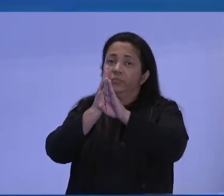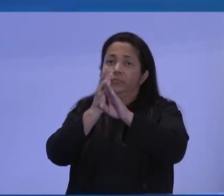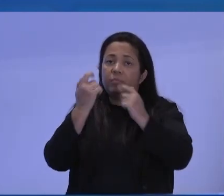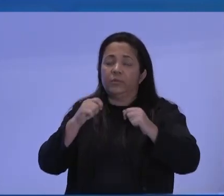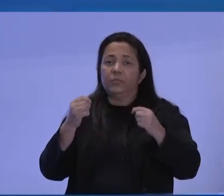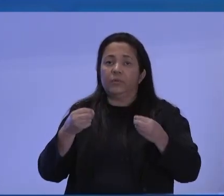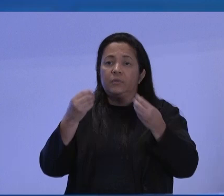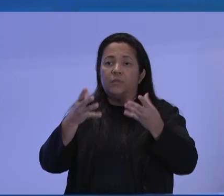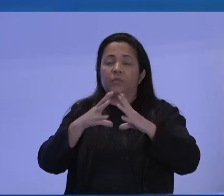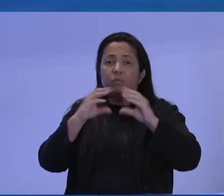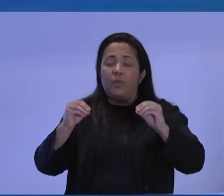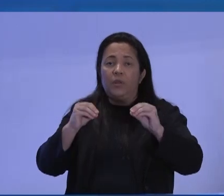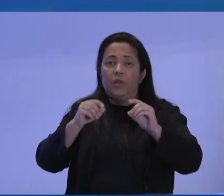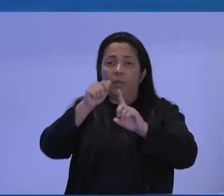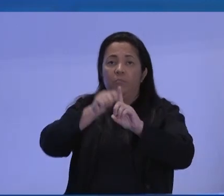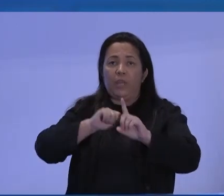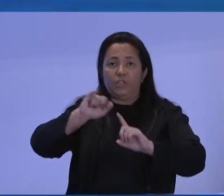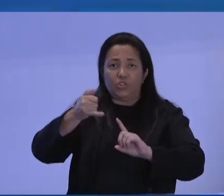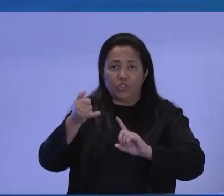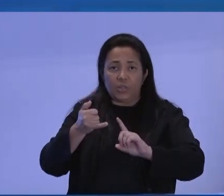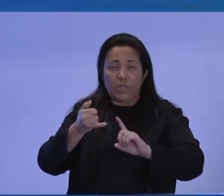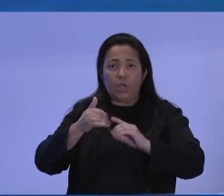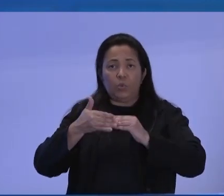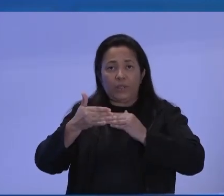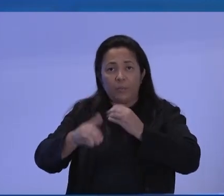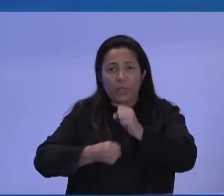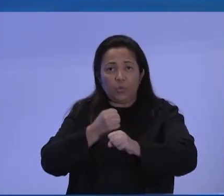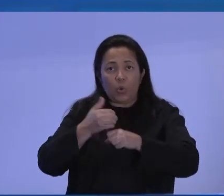janeiro, mas no ano todo. Obrigada.